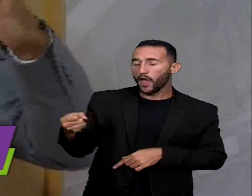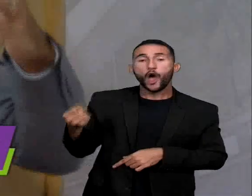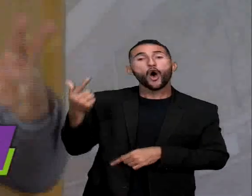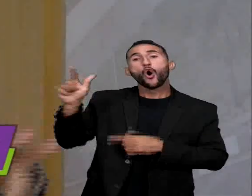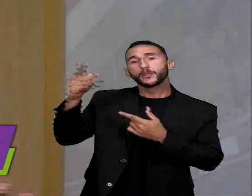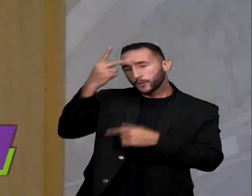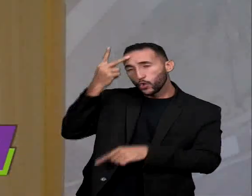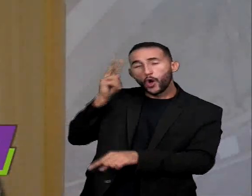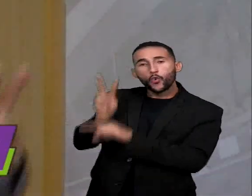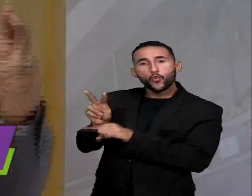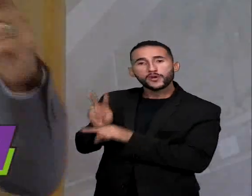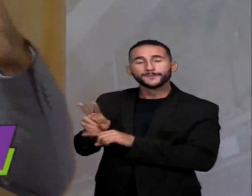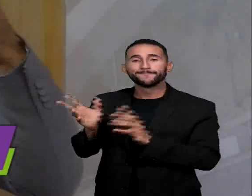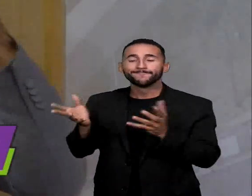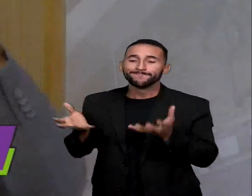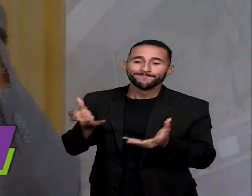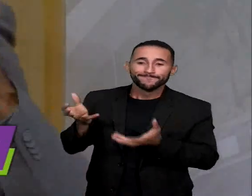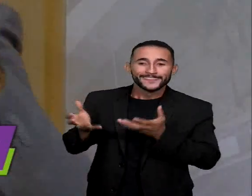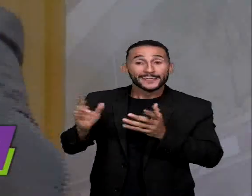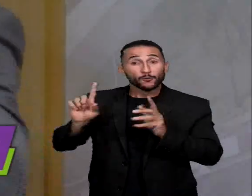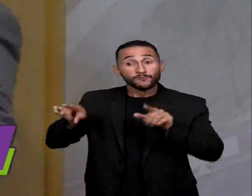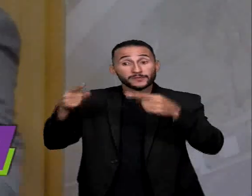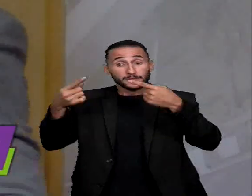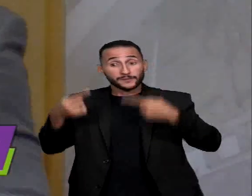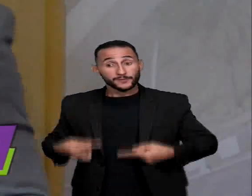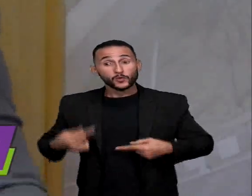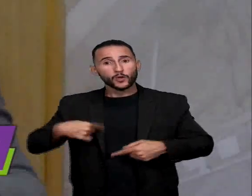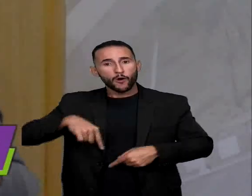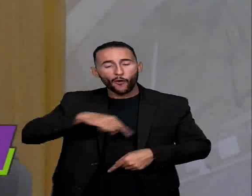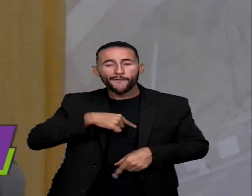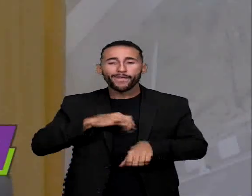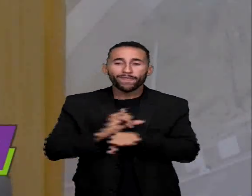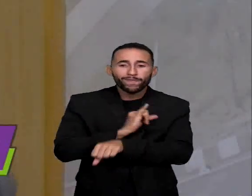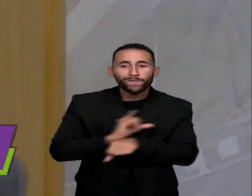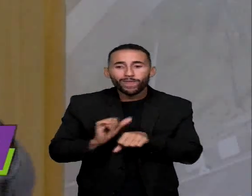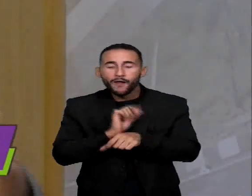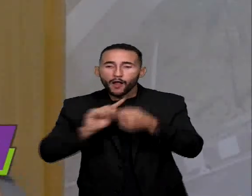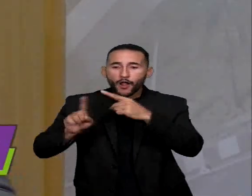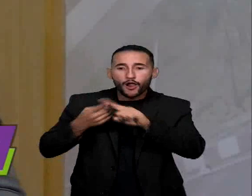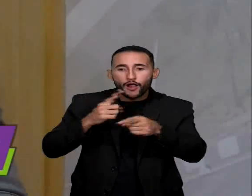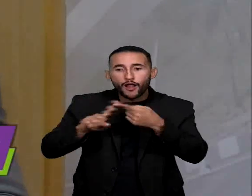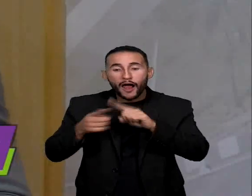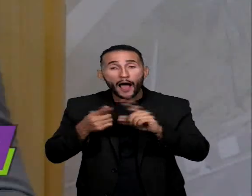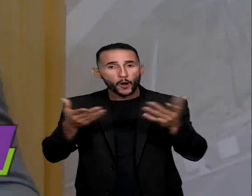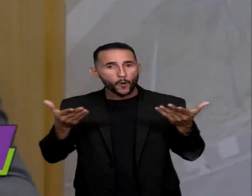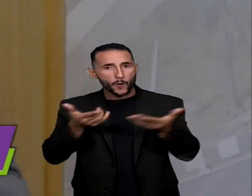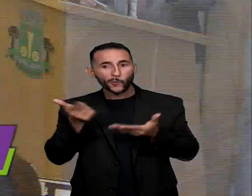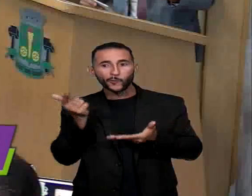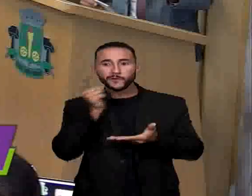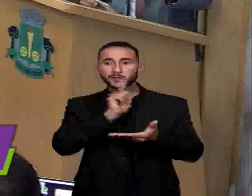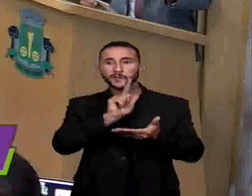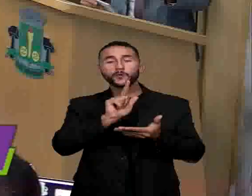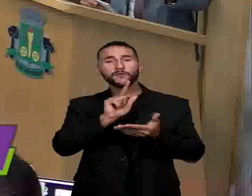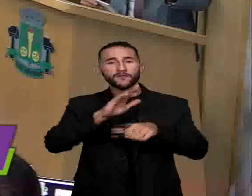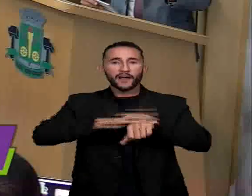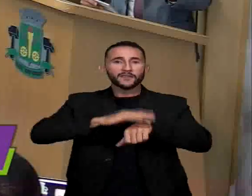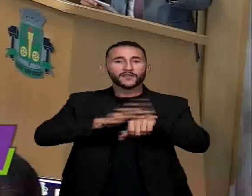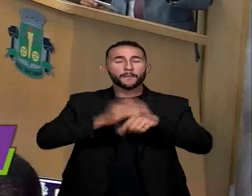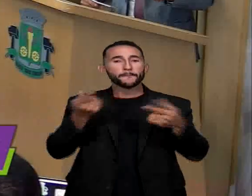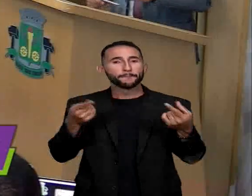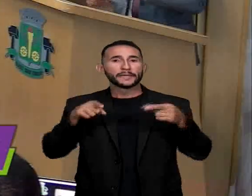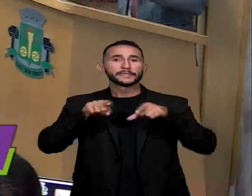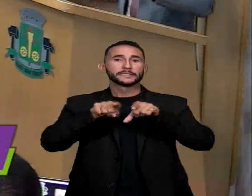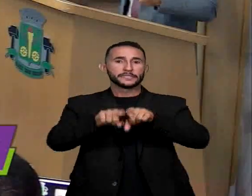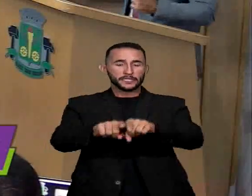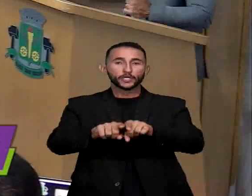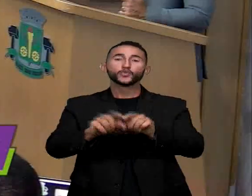nós vamos ampliar e a gente fez o que foi possível e agora a gente conseguiu consolidar essa parceria né com